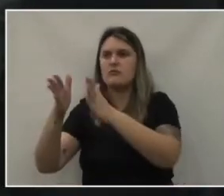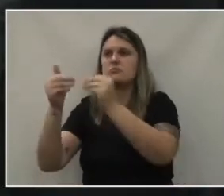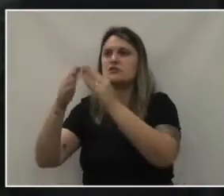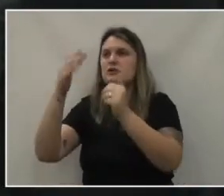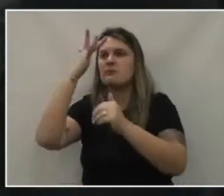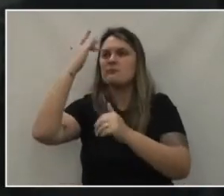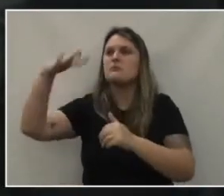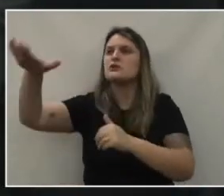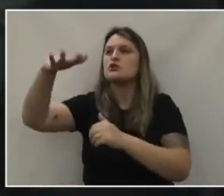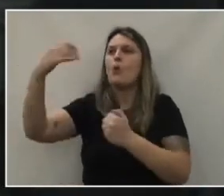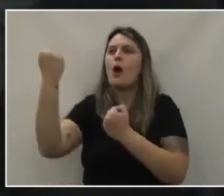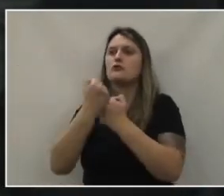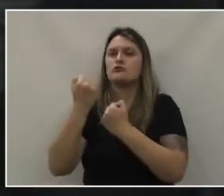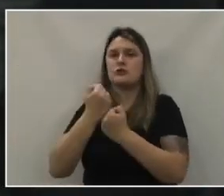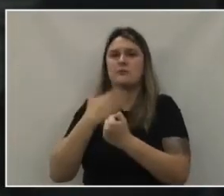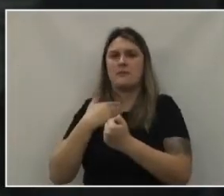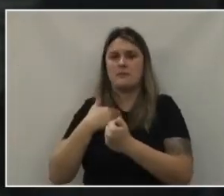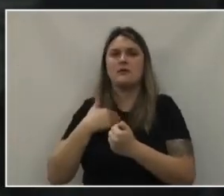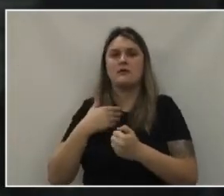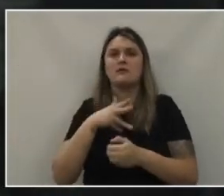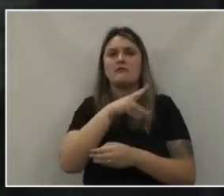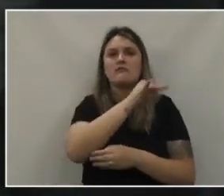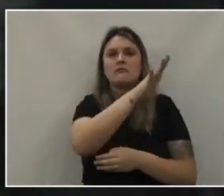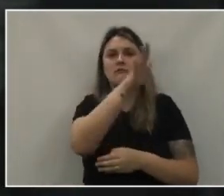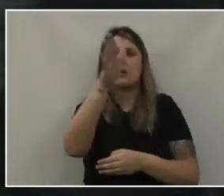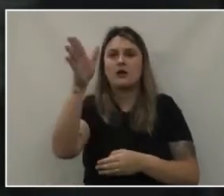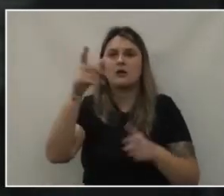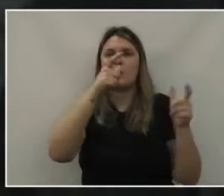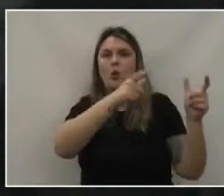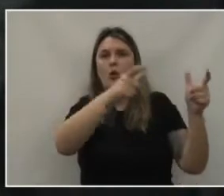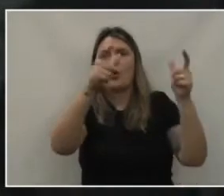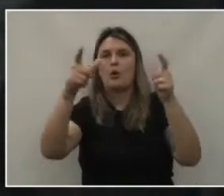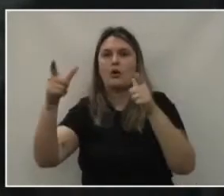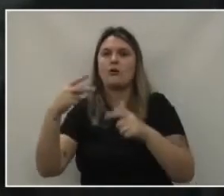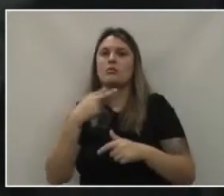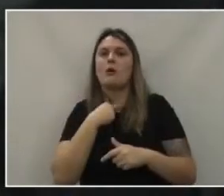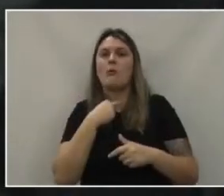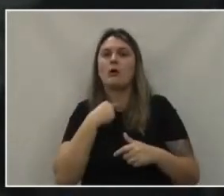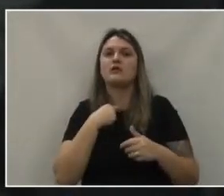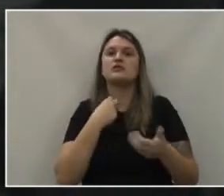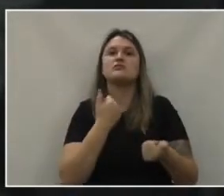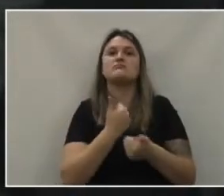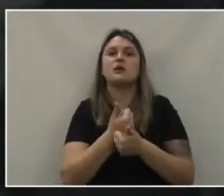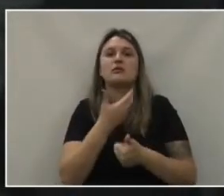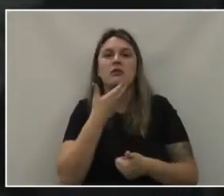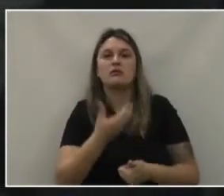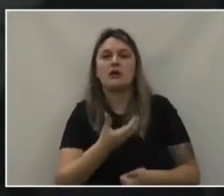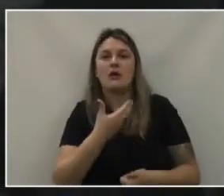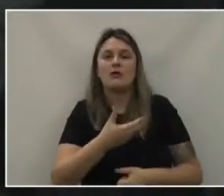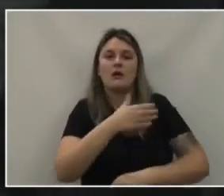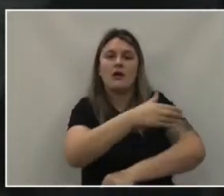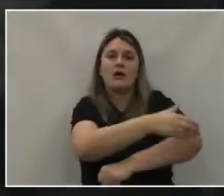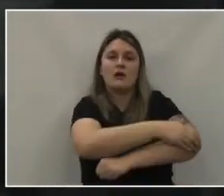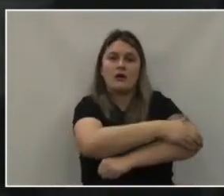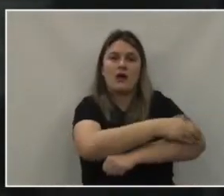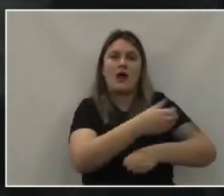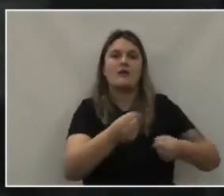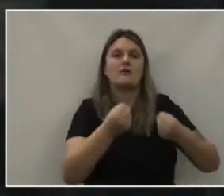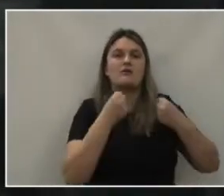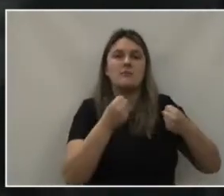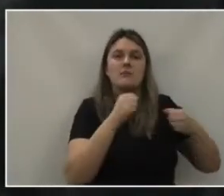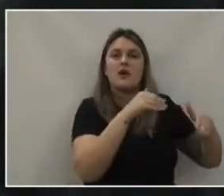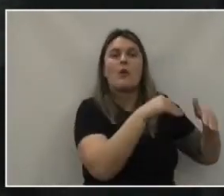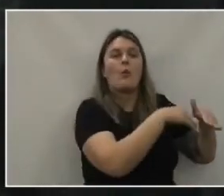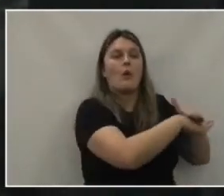pessoas ajudam e colocam em cada bairro que precisa. O que não pode agora é chegar no final do ano e essas academias continuarem amontoadas, e